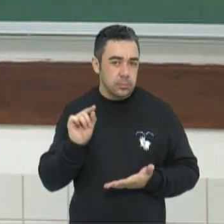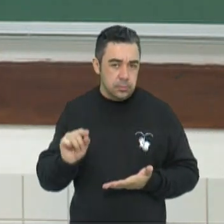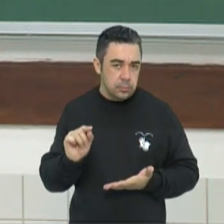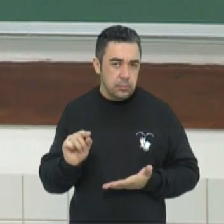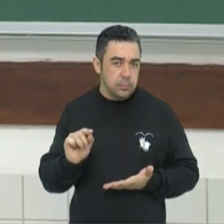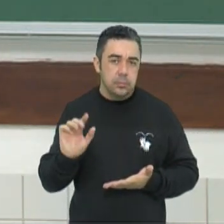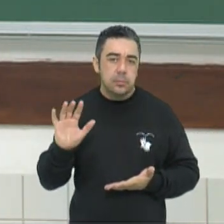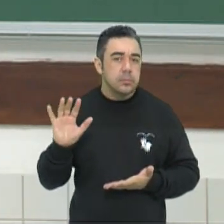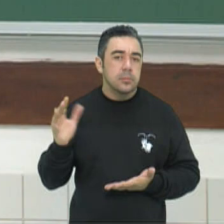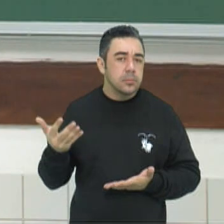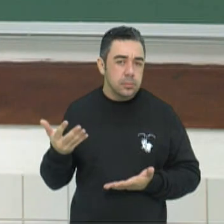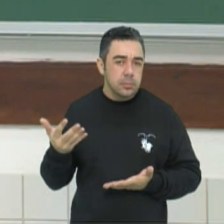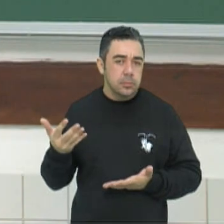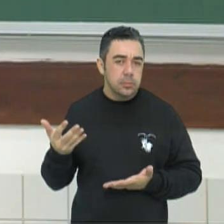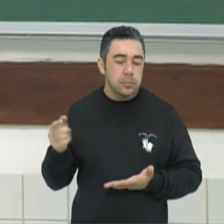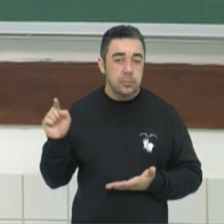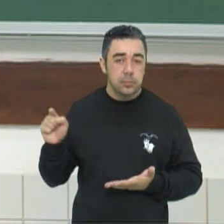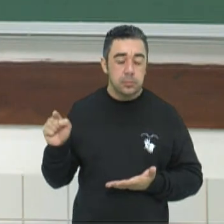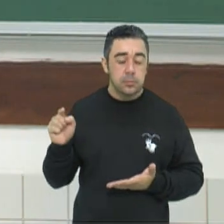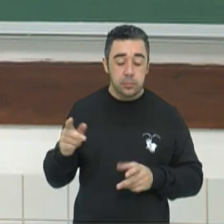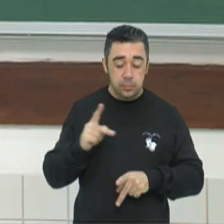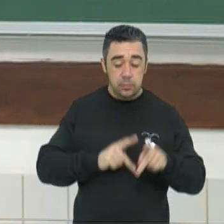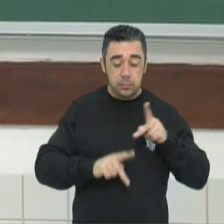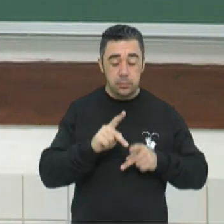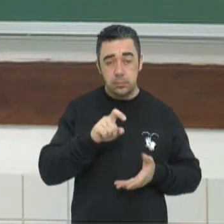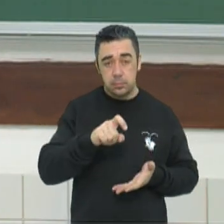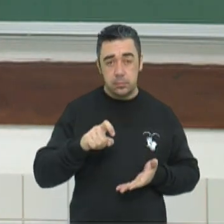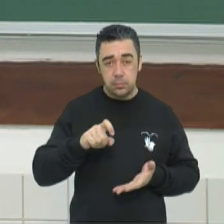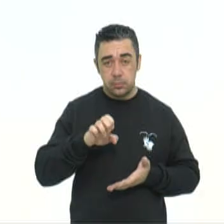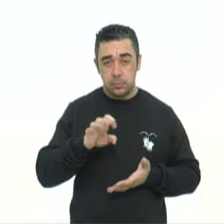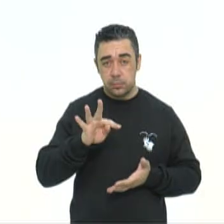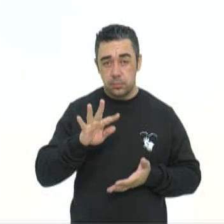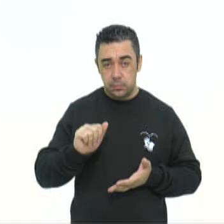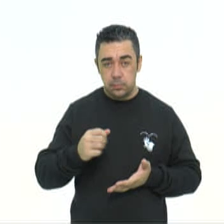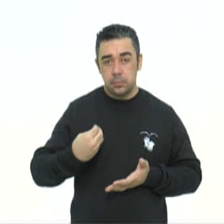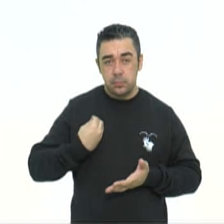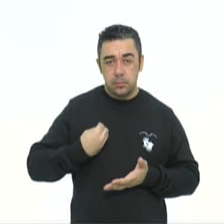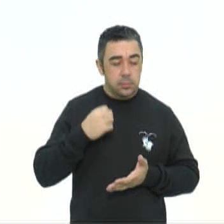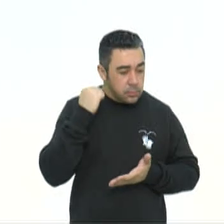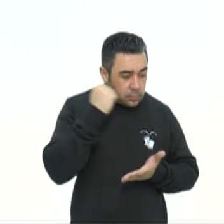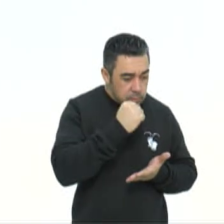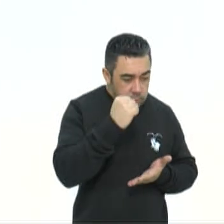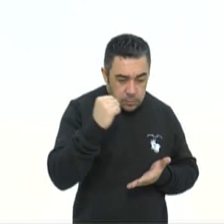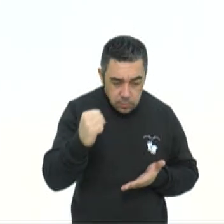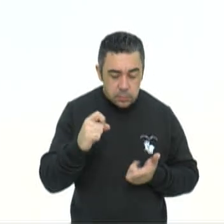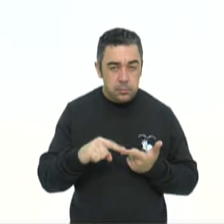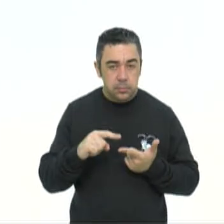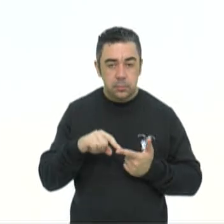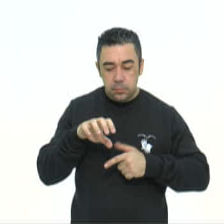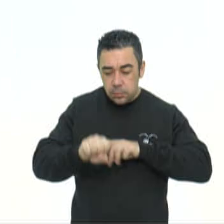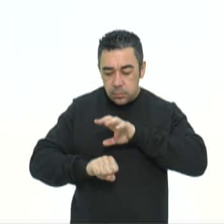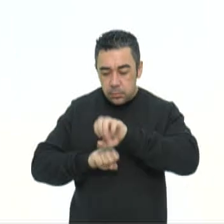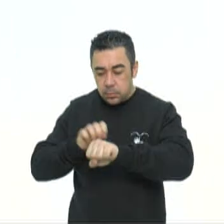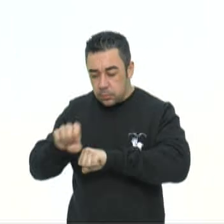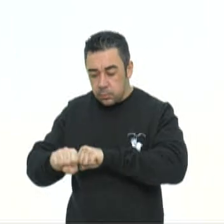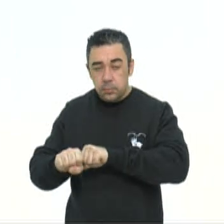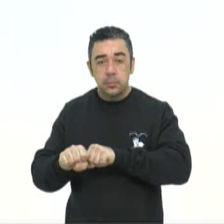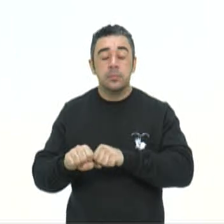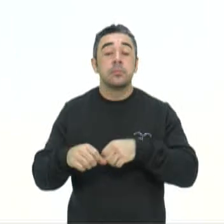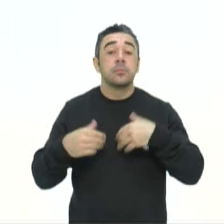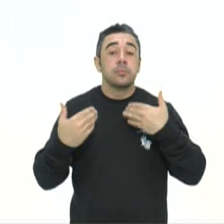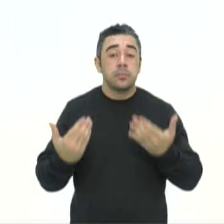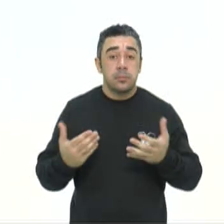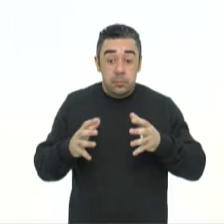o que aconteceu? Os Xetás, eles viviam da caça e da coleta e por conta da expansão do